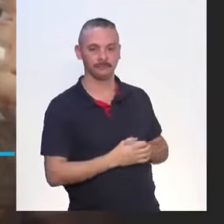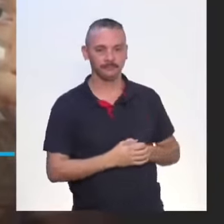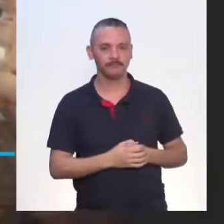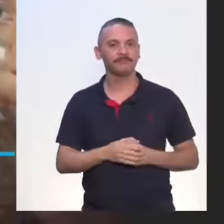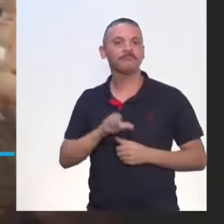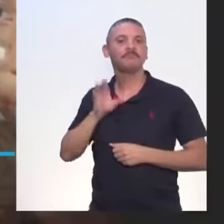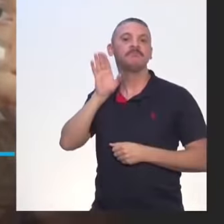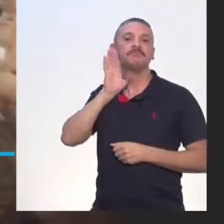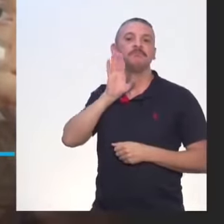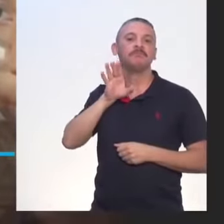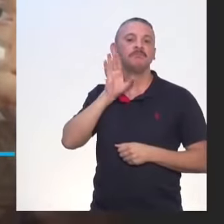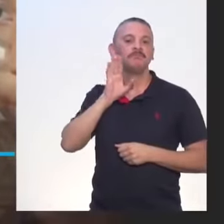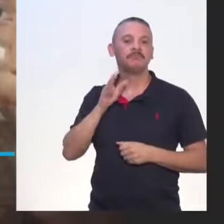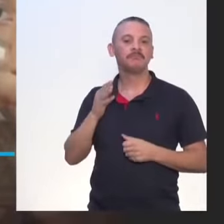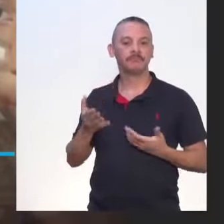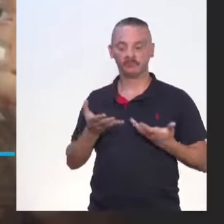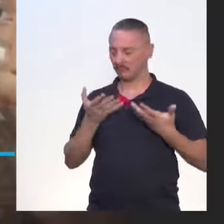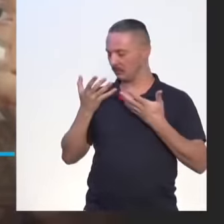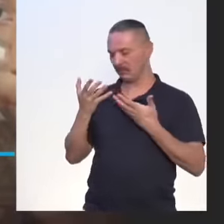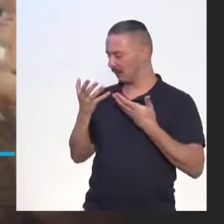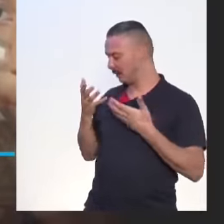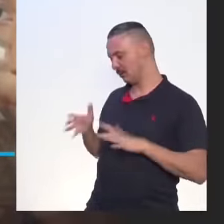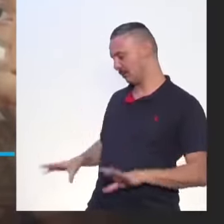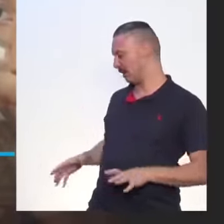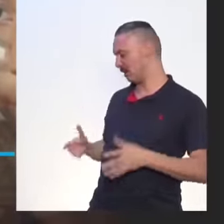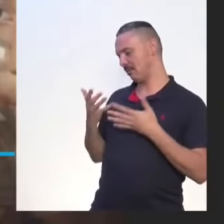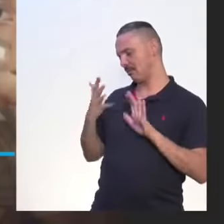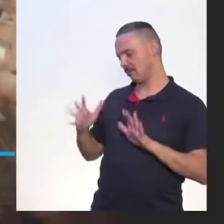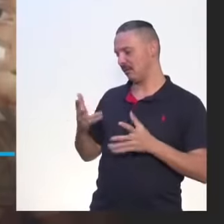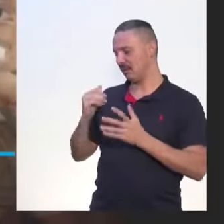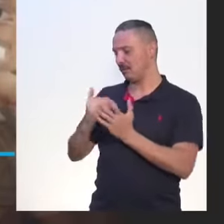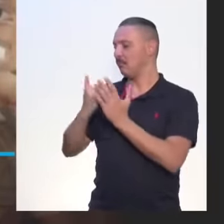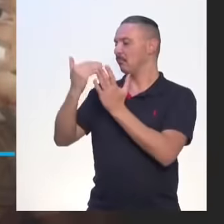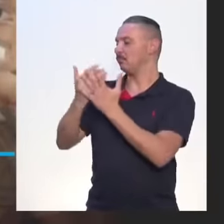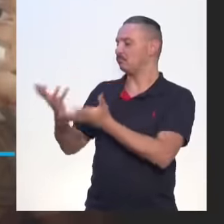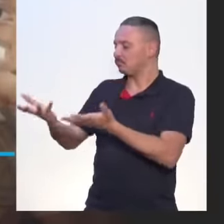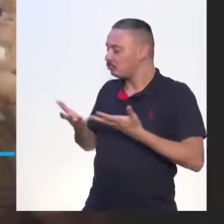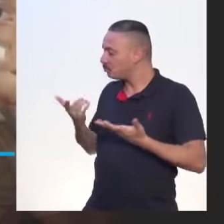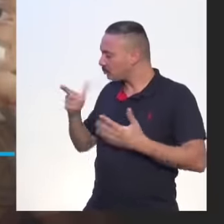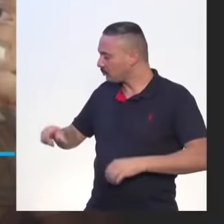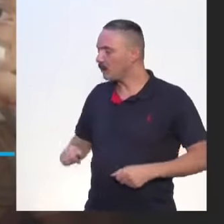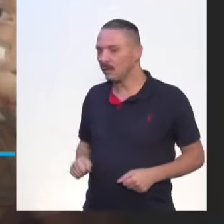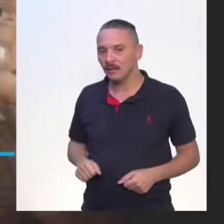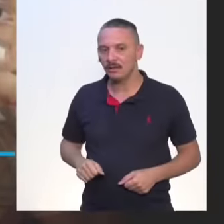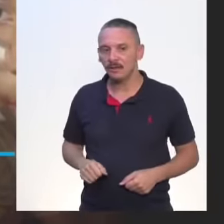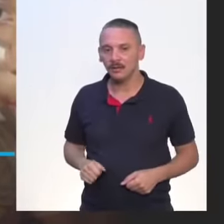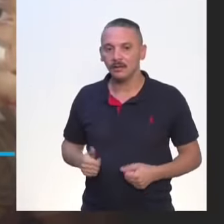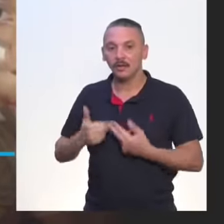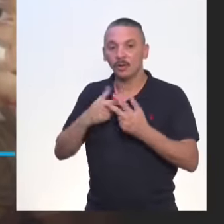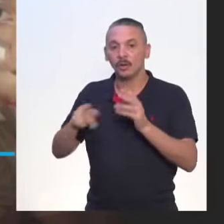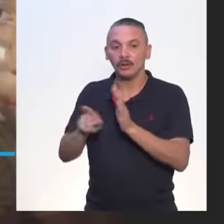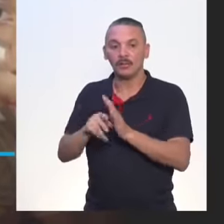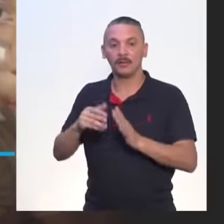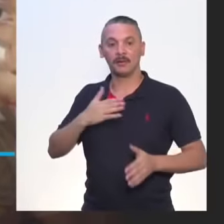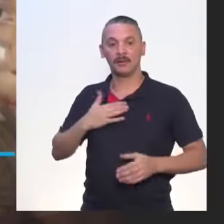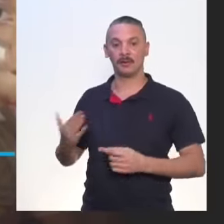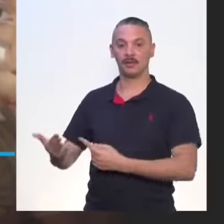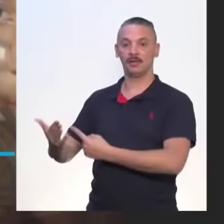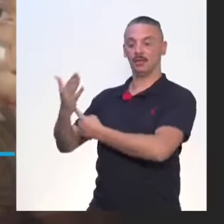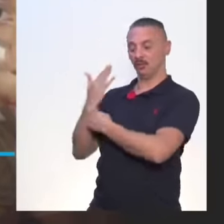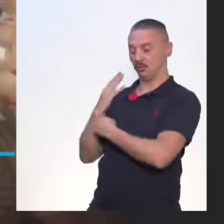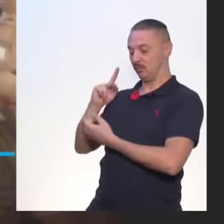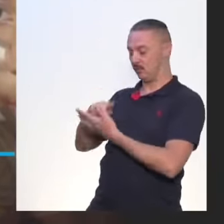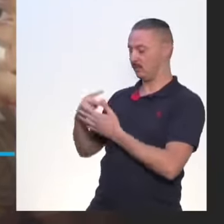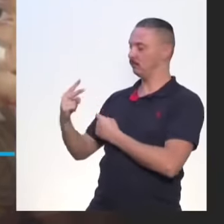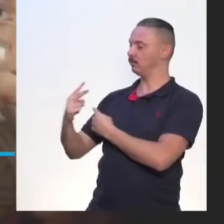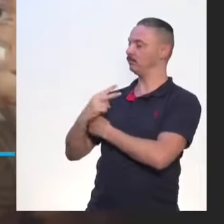legal, mas não, isso aí eu não quero não. Você tem que me trazer alguma coisa mais interessante. Você podia me trazer alguma coisa que vai me ajudar de fato a me